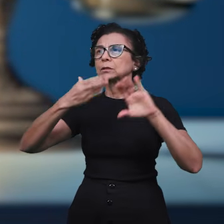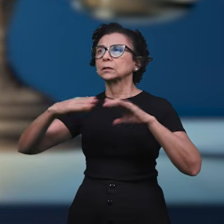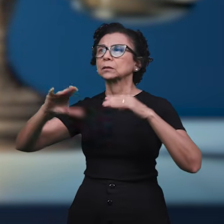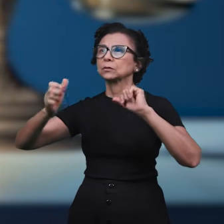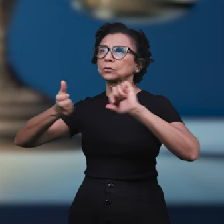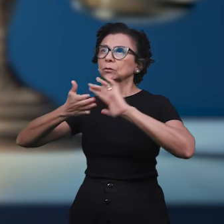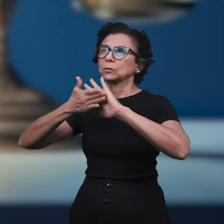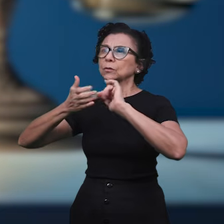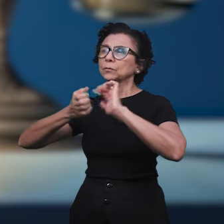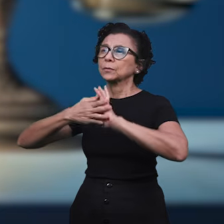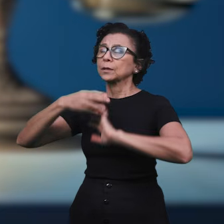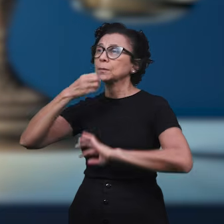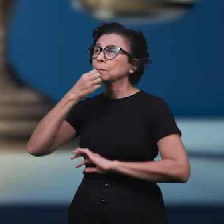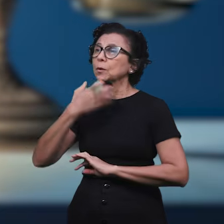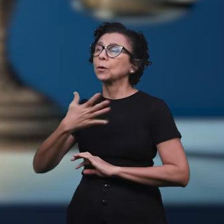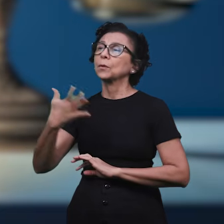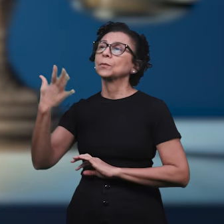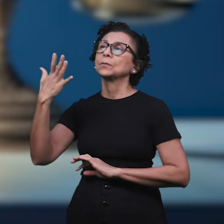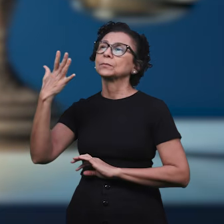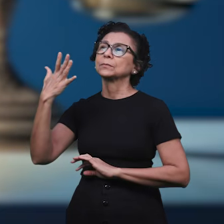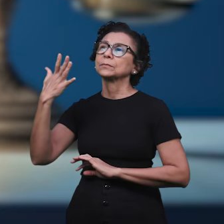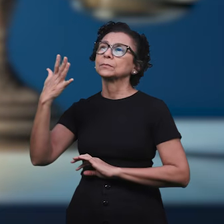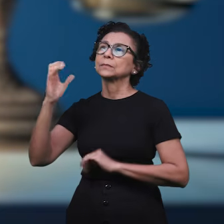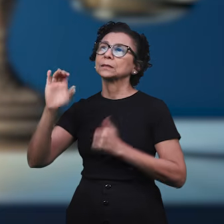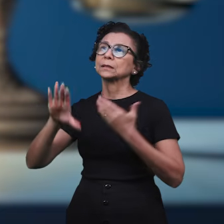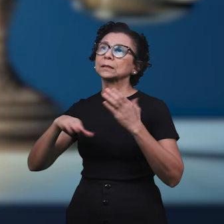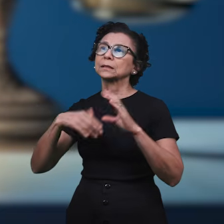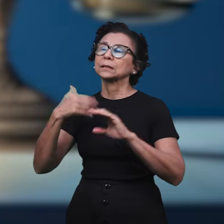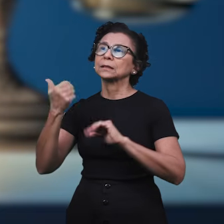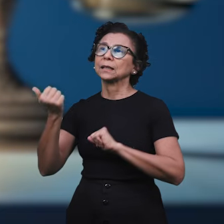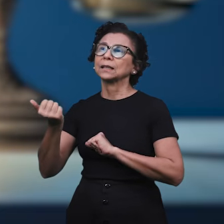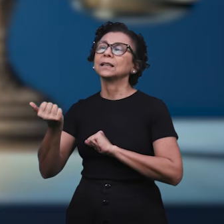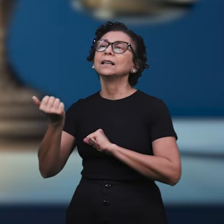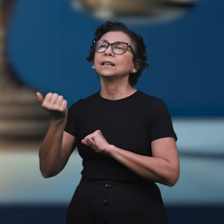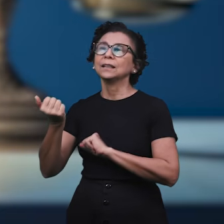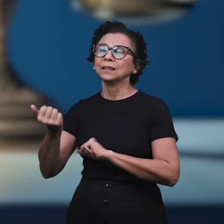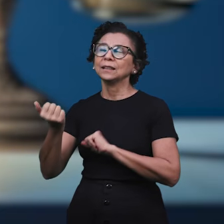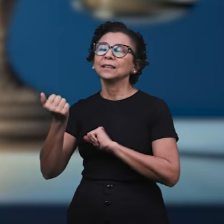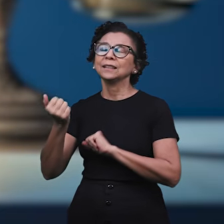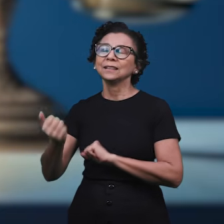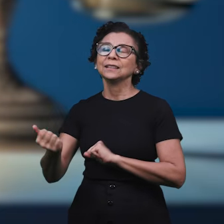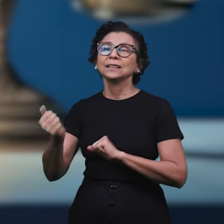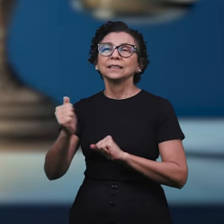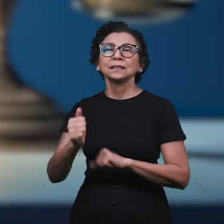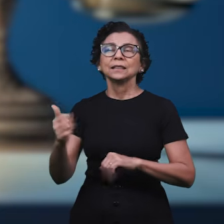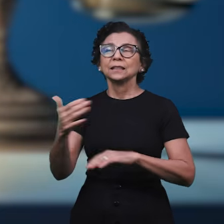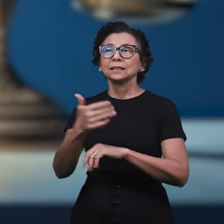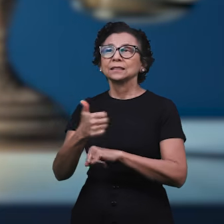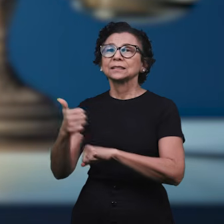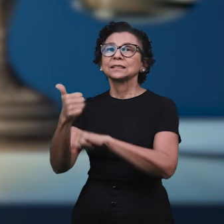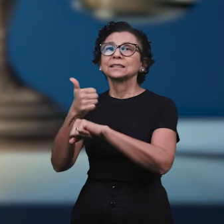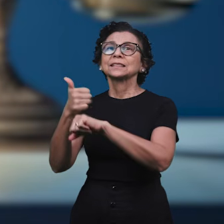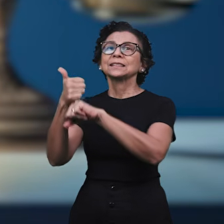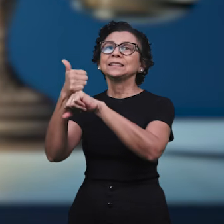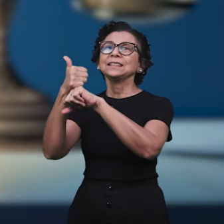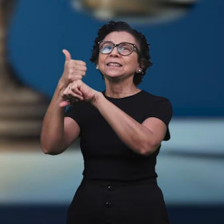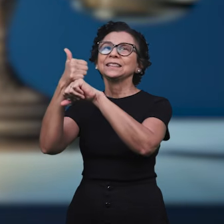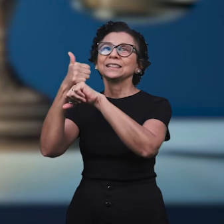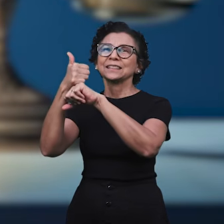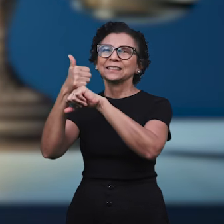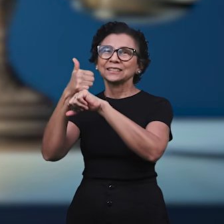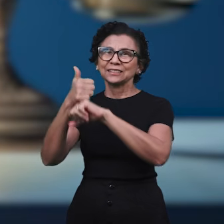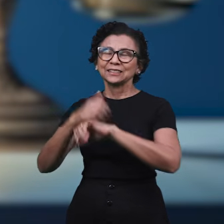cantar louvores ao nosso Deus. Isto é agradável, decoroso é o louvor. Essa